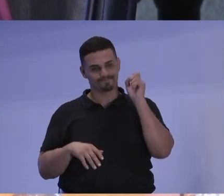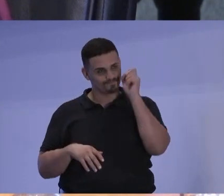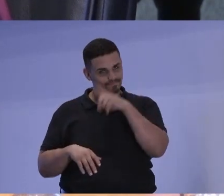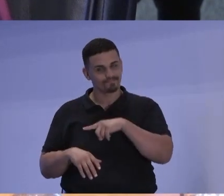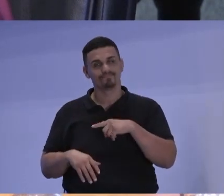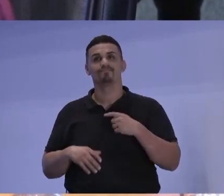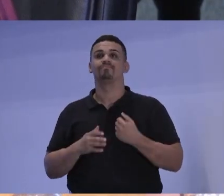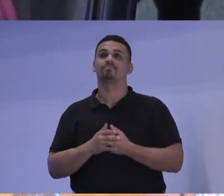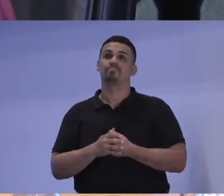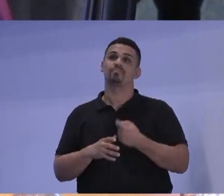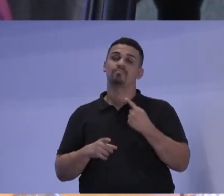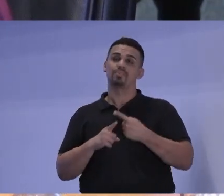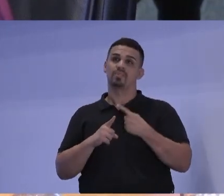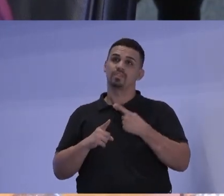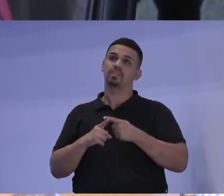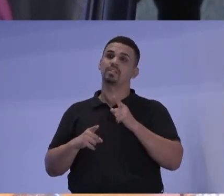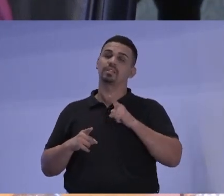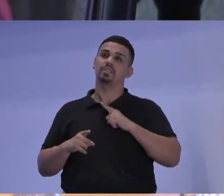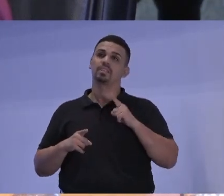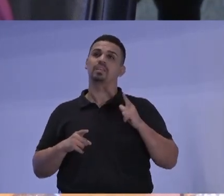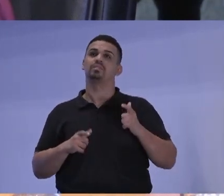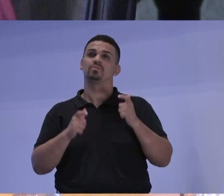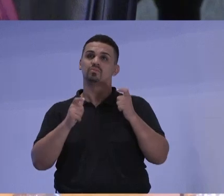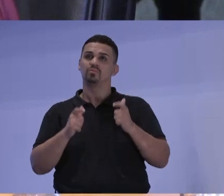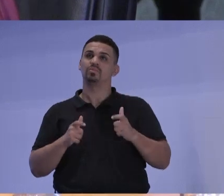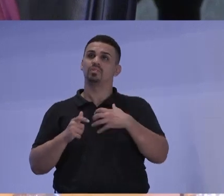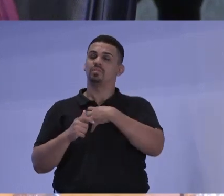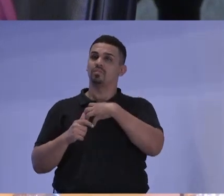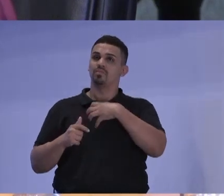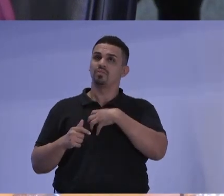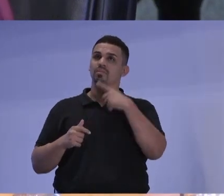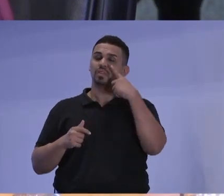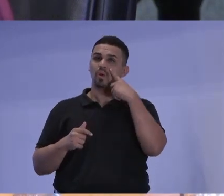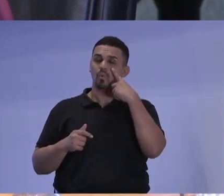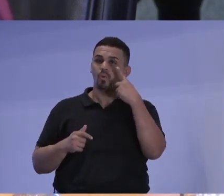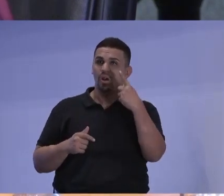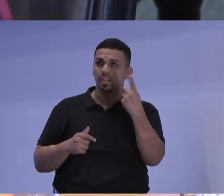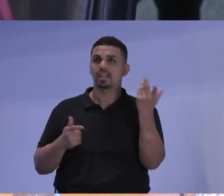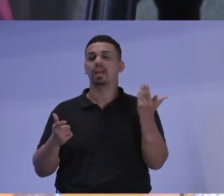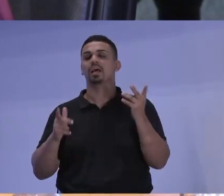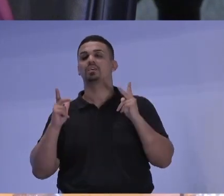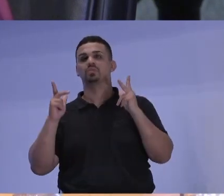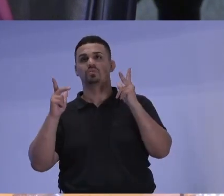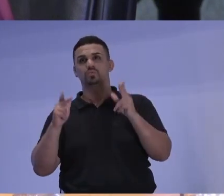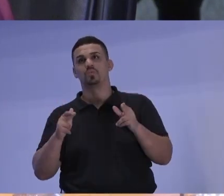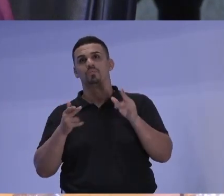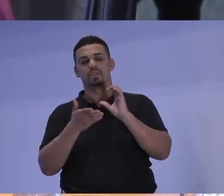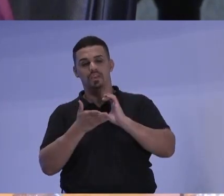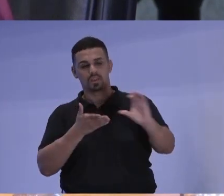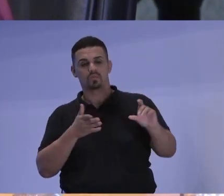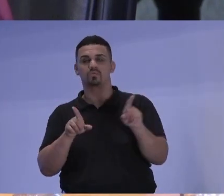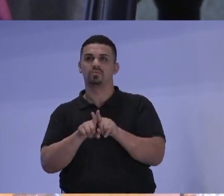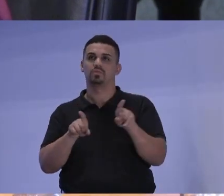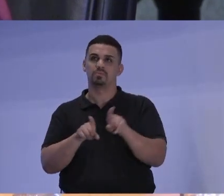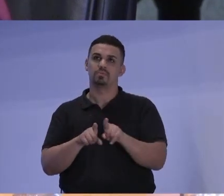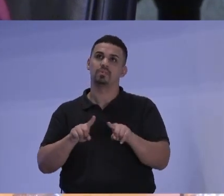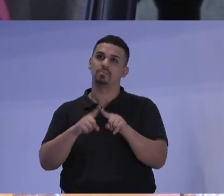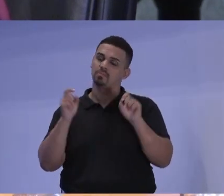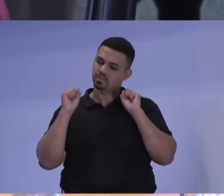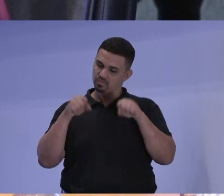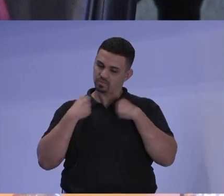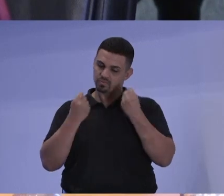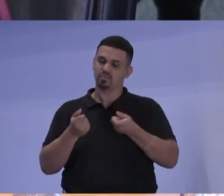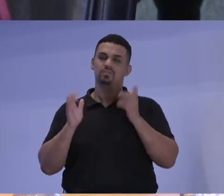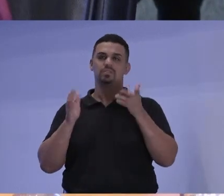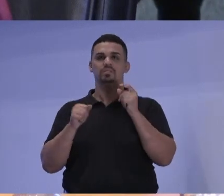ficam marginalizados de alguma forma, terem um olhar em relação a recursos também. Mas os esforços estão sendo feitos,